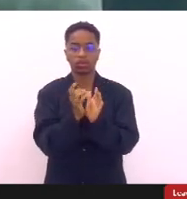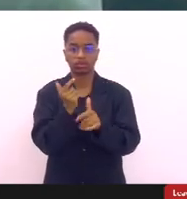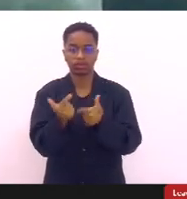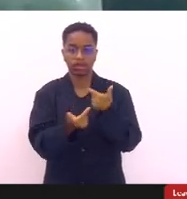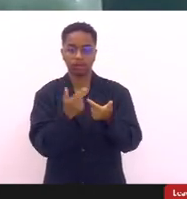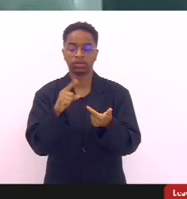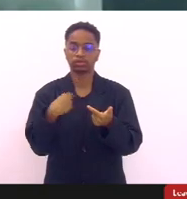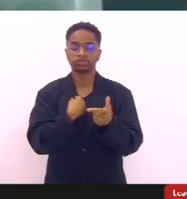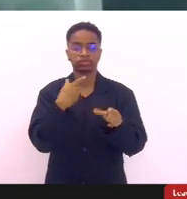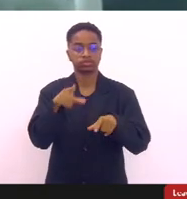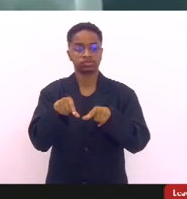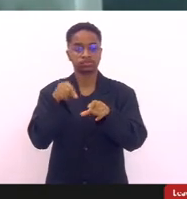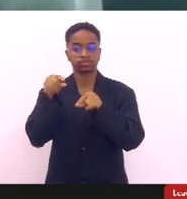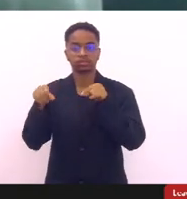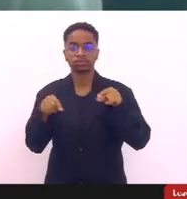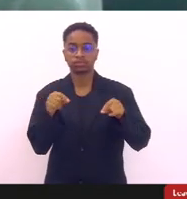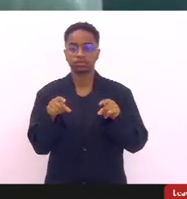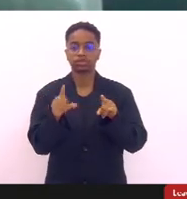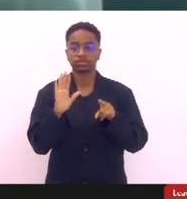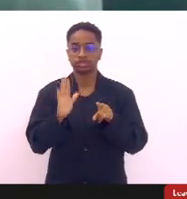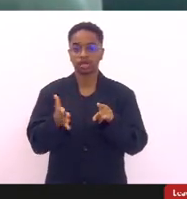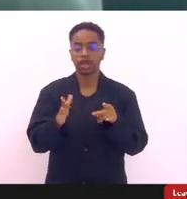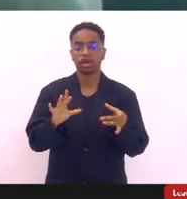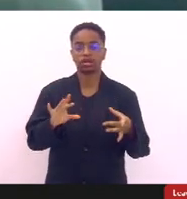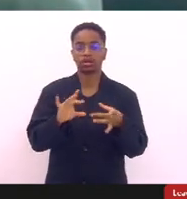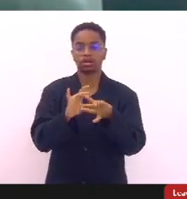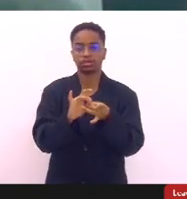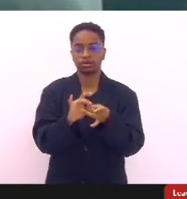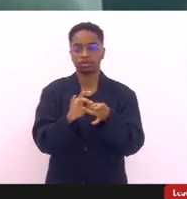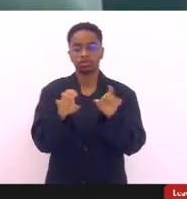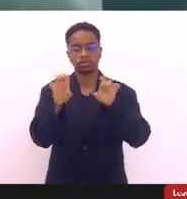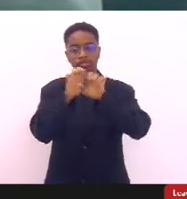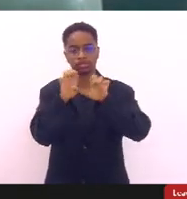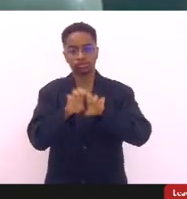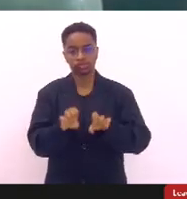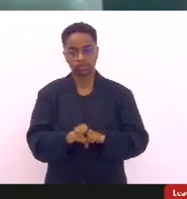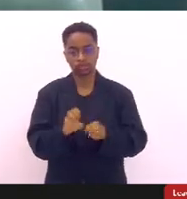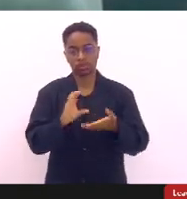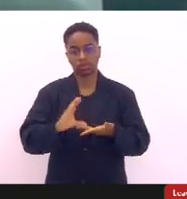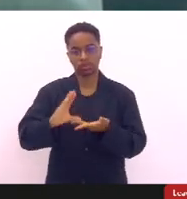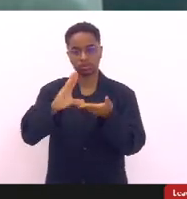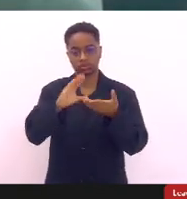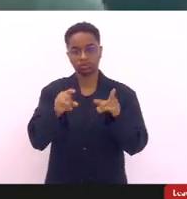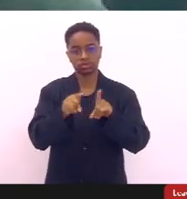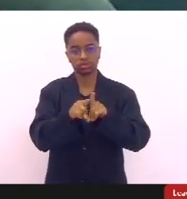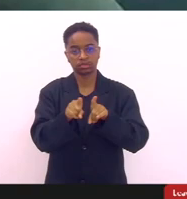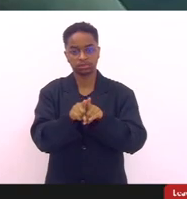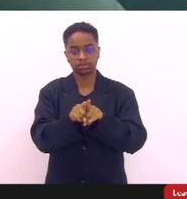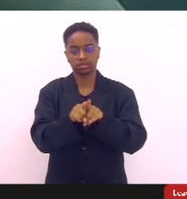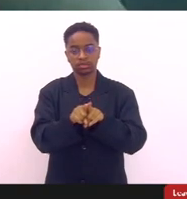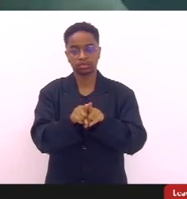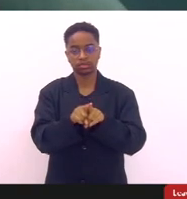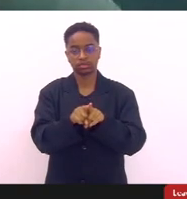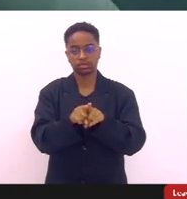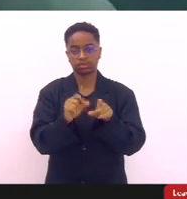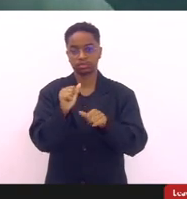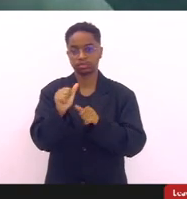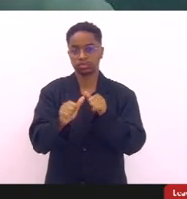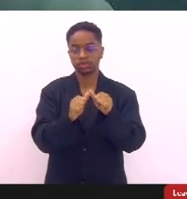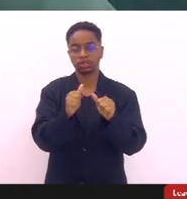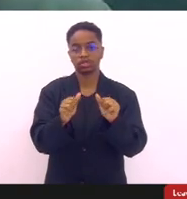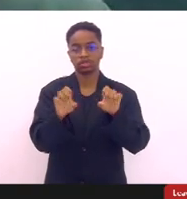definiria os componentes que hoje já fazem parte da estrutura do conselho, e a gente transformar isso numa